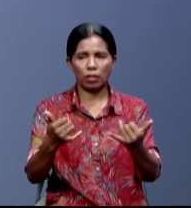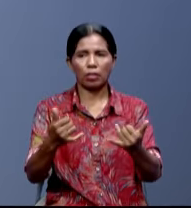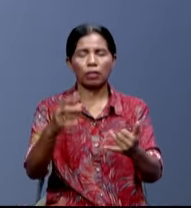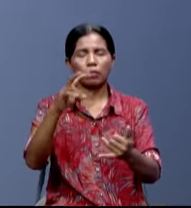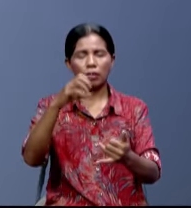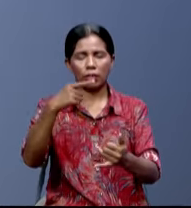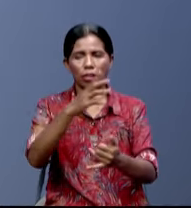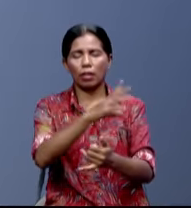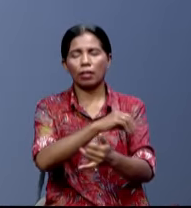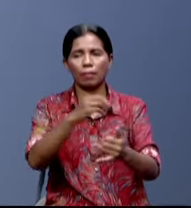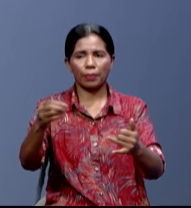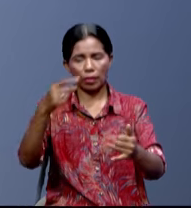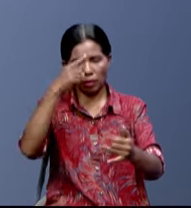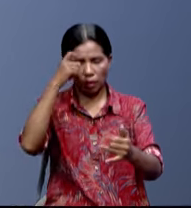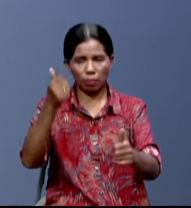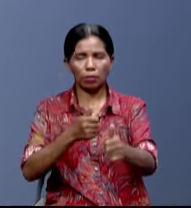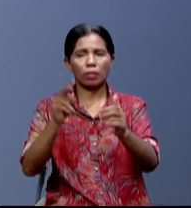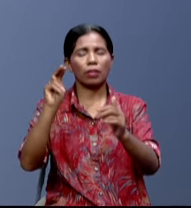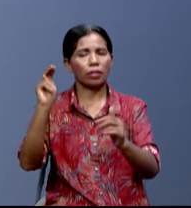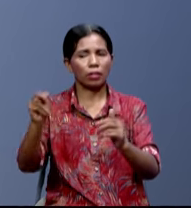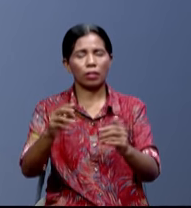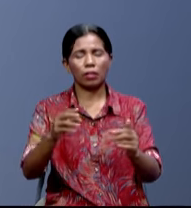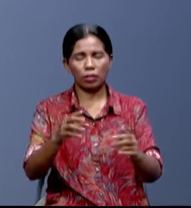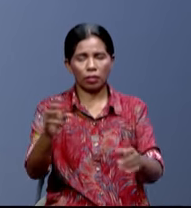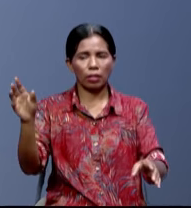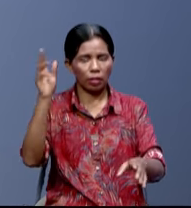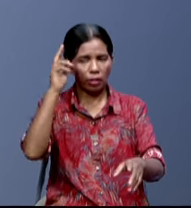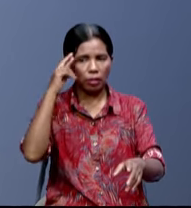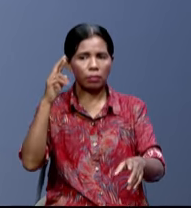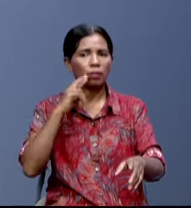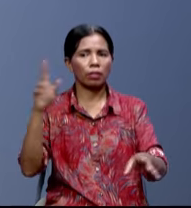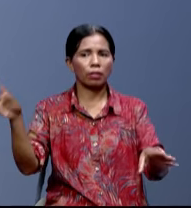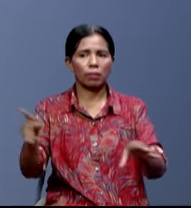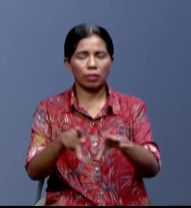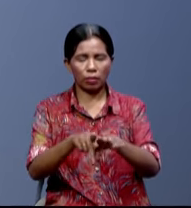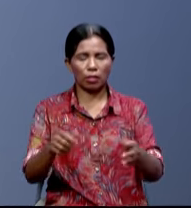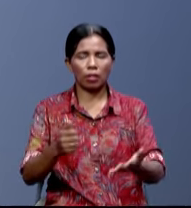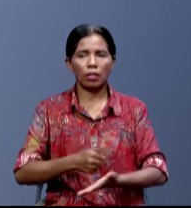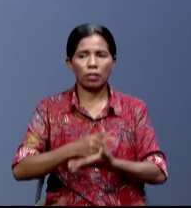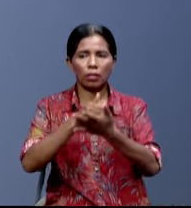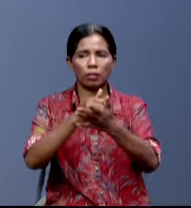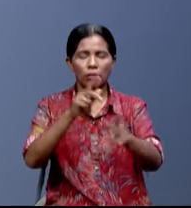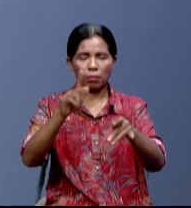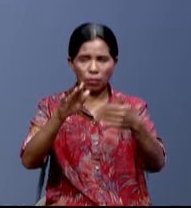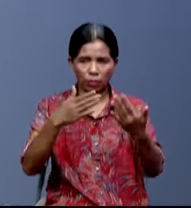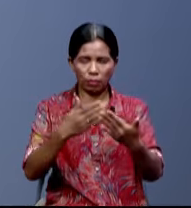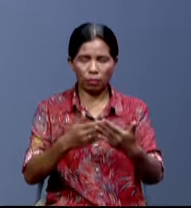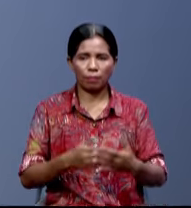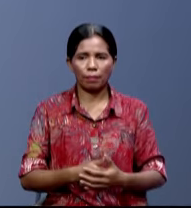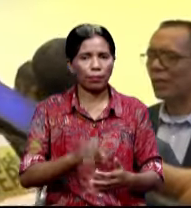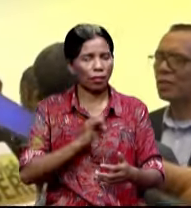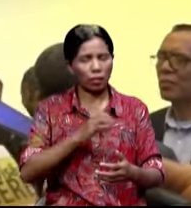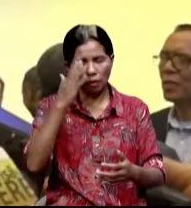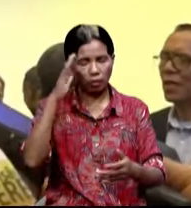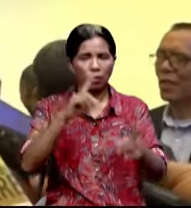virali a media social, tamba tuir nia orta nia presença ne, hanesan apoia moral ba nia cidadão. Haula